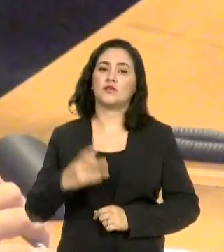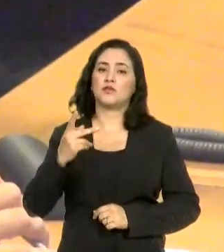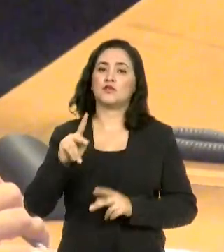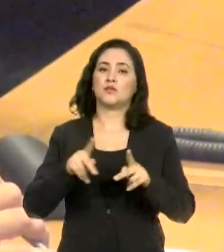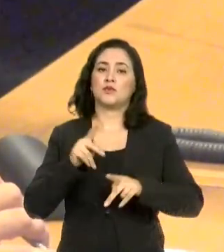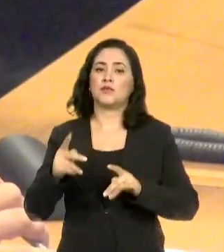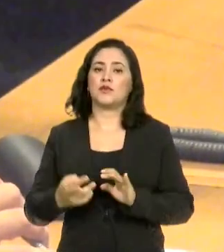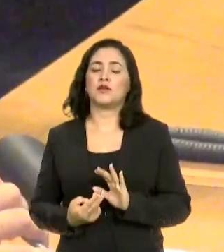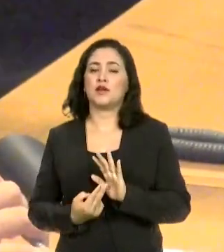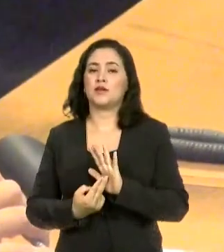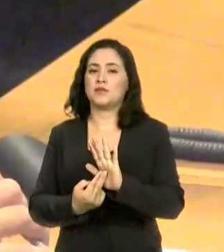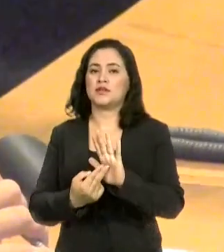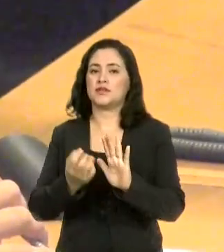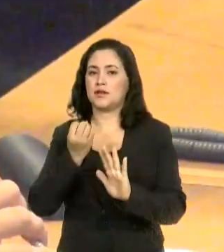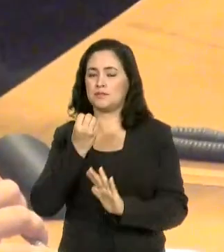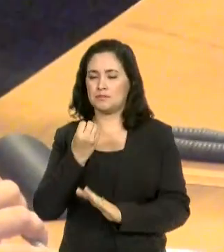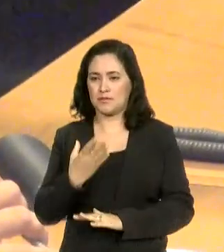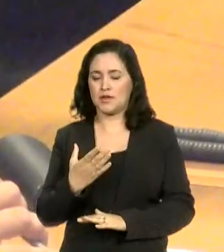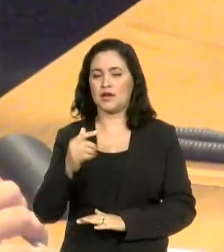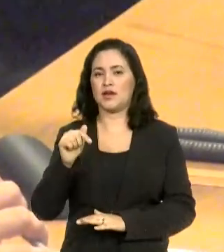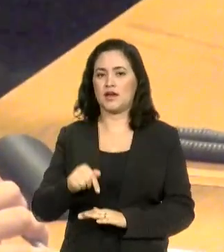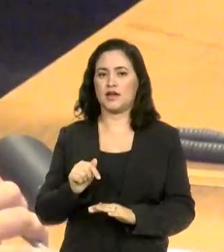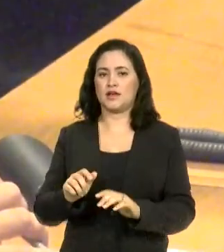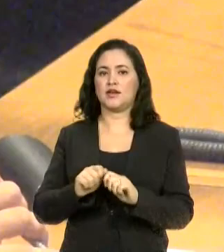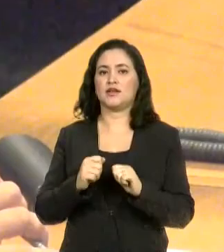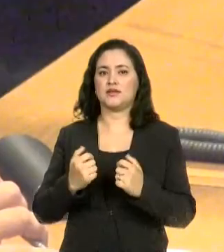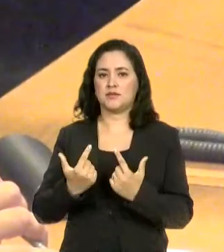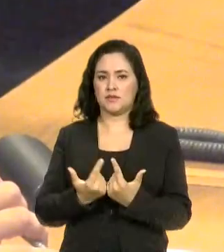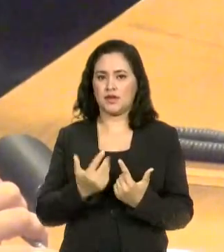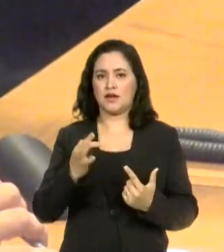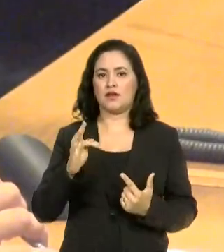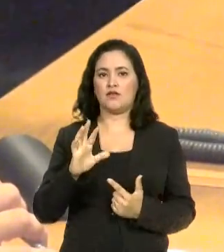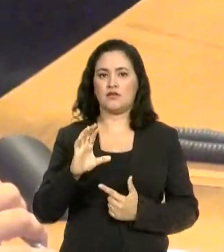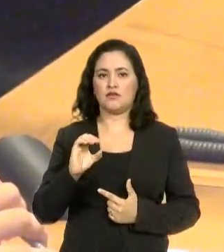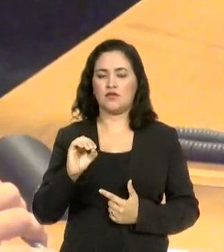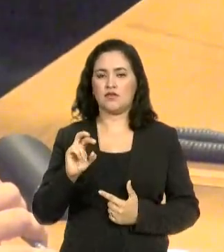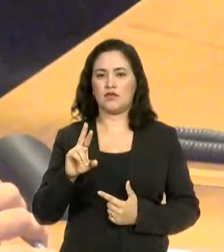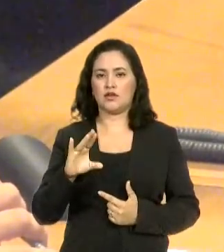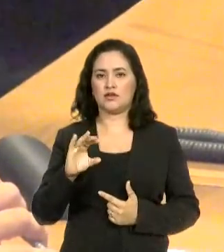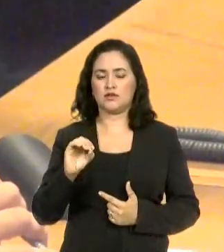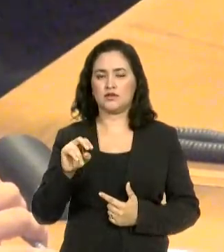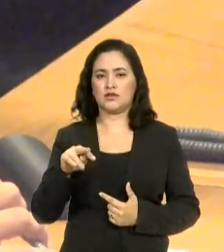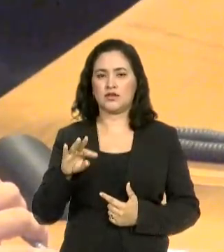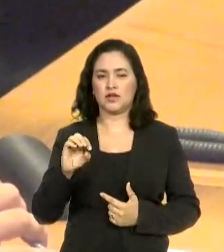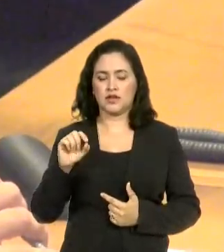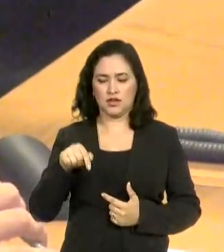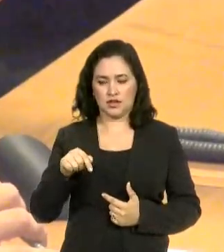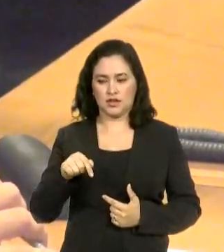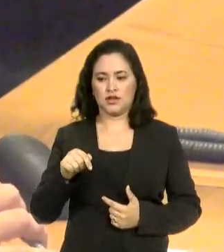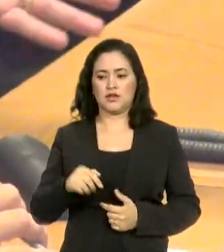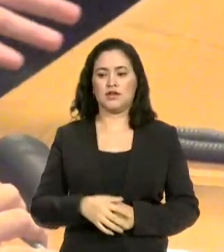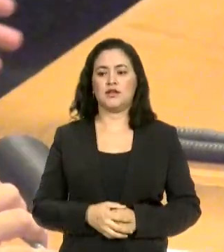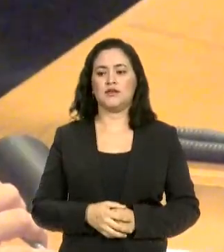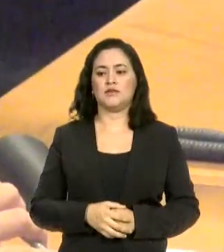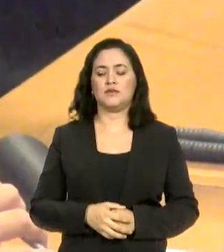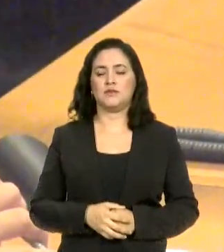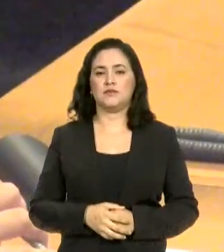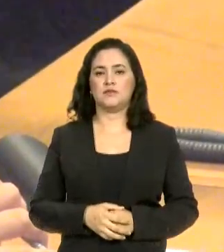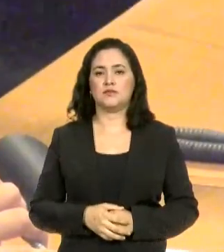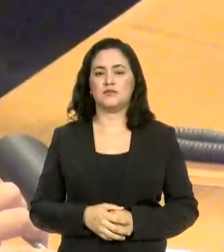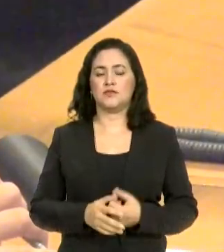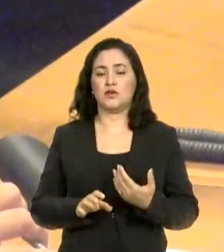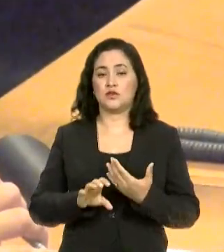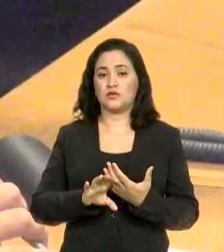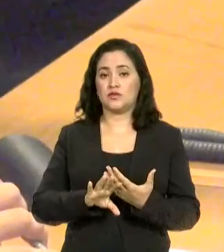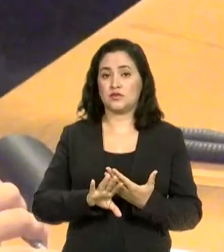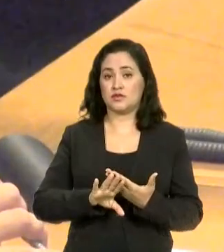Florencio Neto nesta casa. Espero muito que o distanciamento que o parlamento vai nos dar daqui em diante